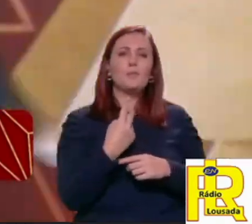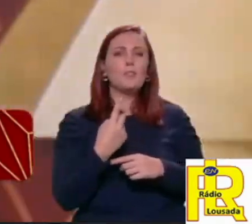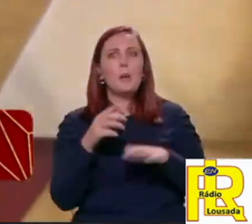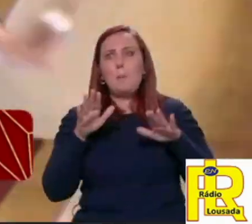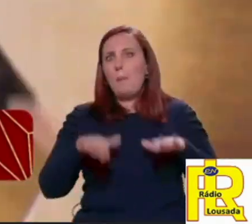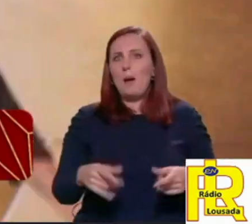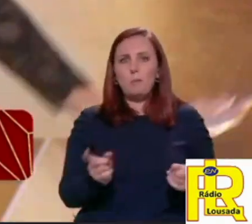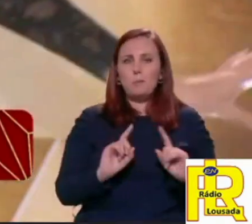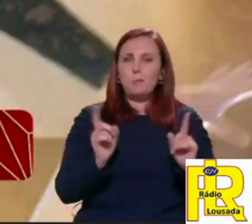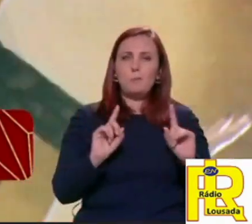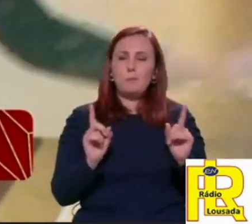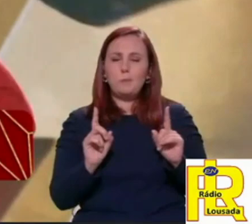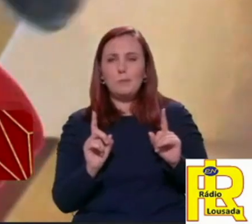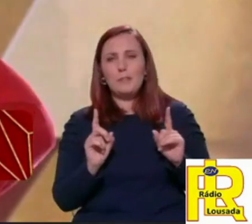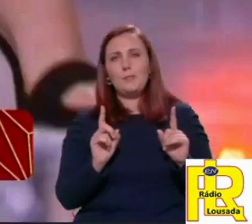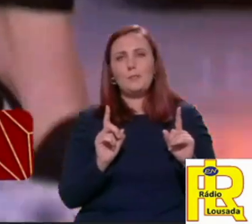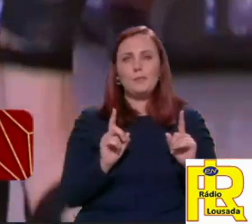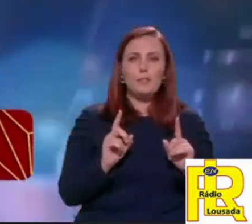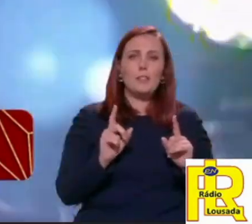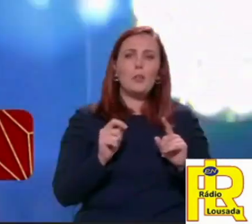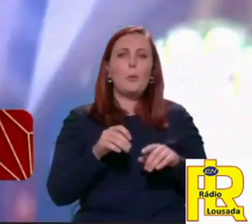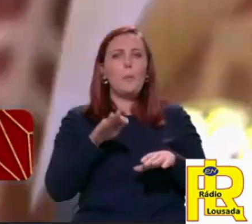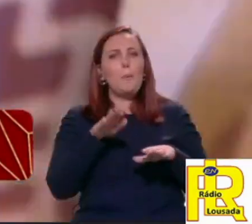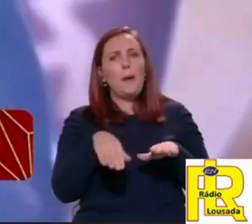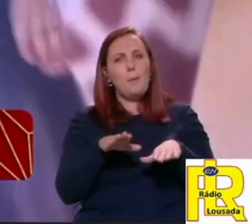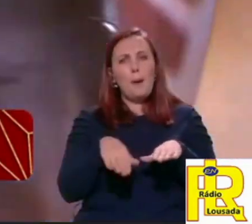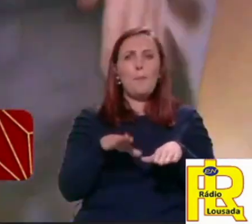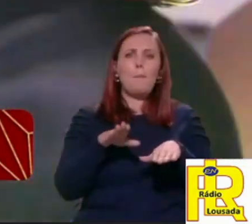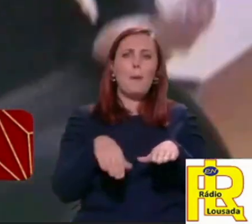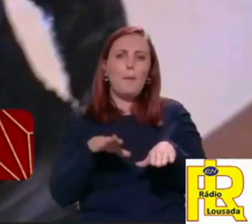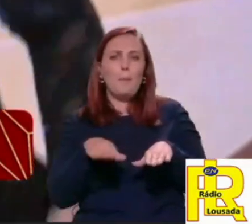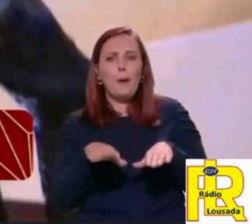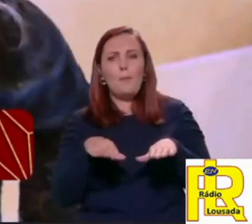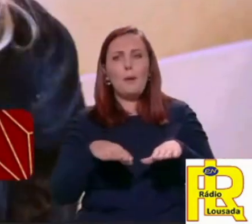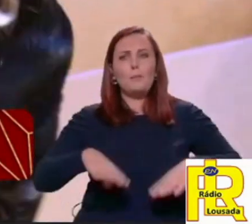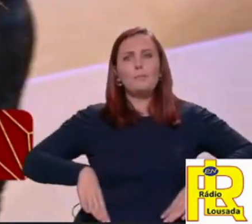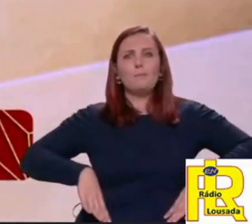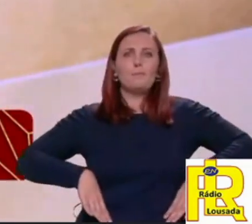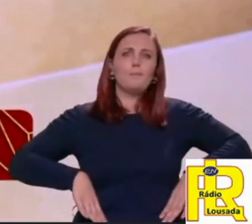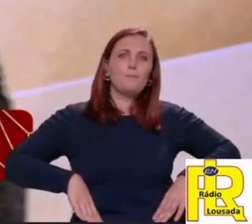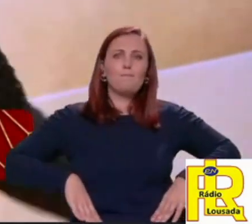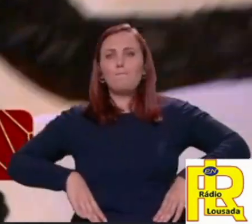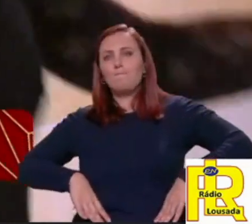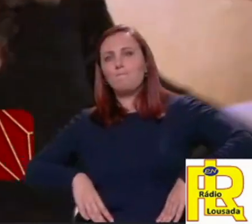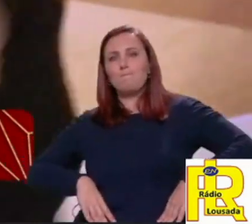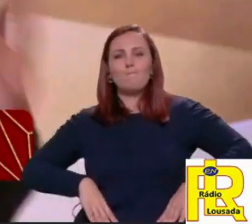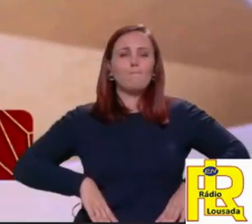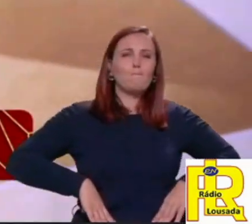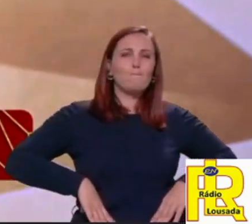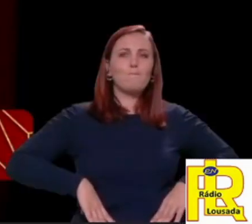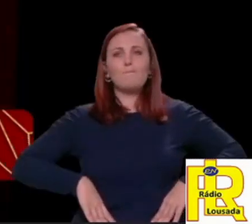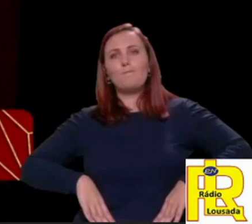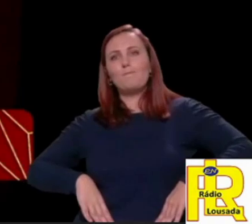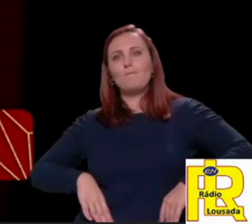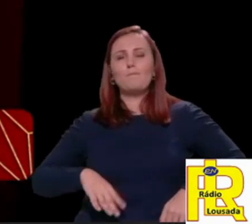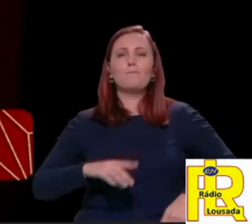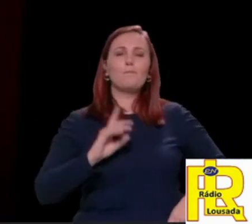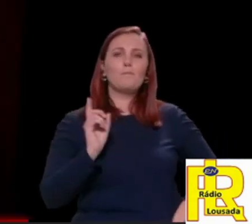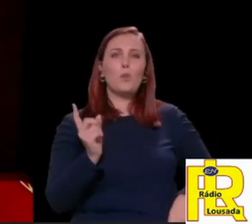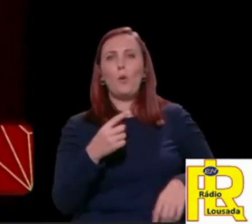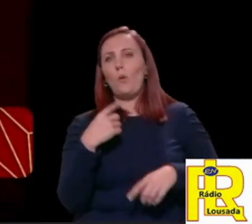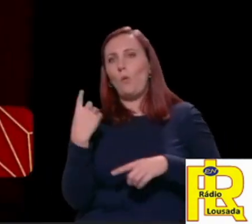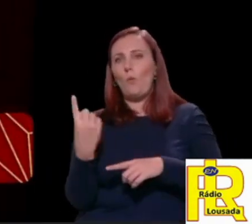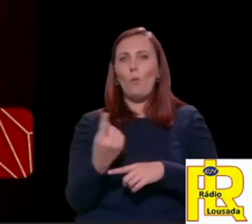sem parar bate bate o pezinho a cintura b lanar roda roda